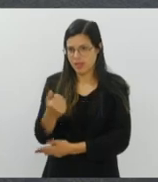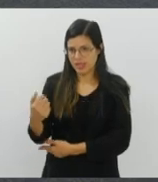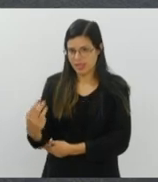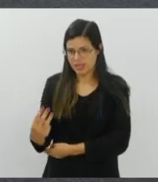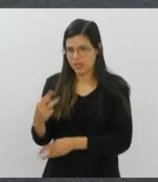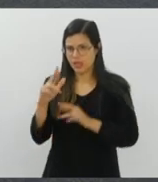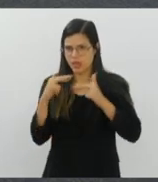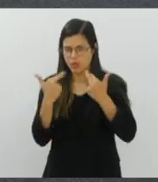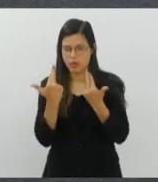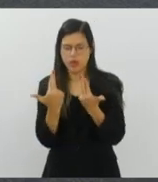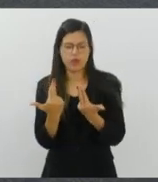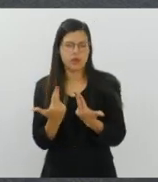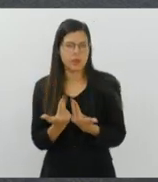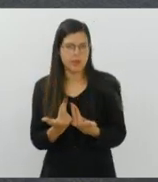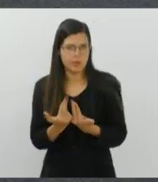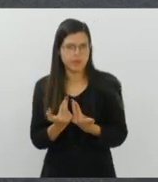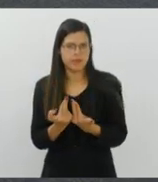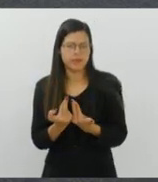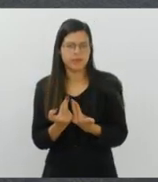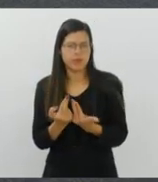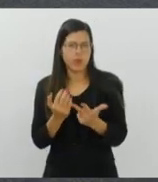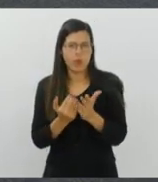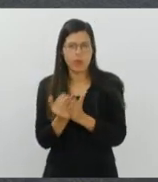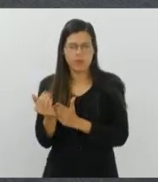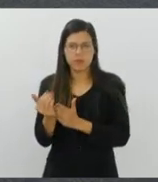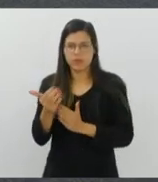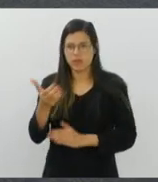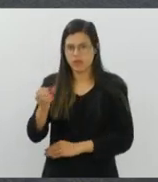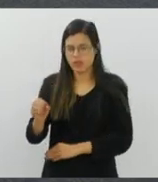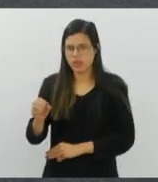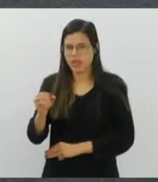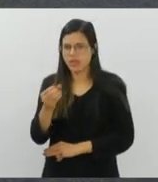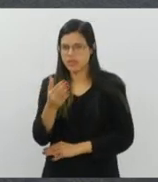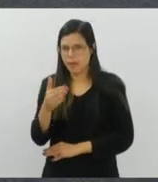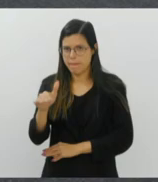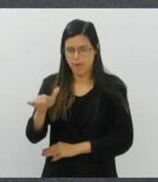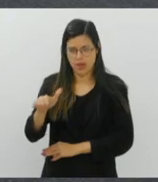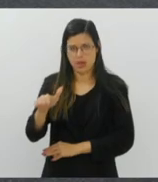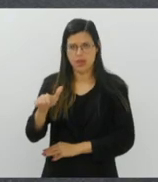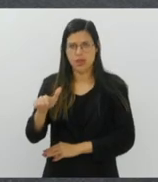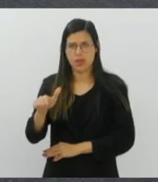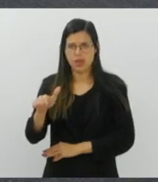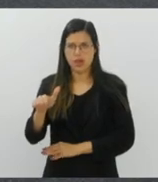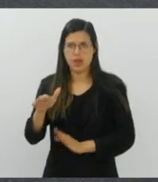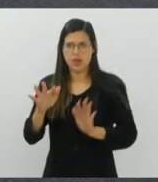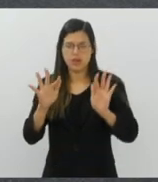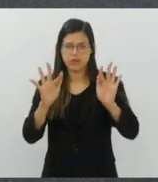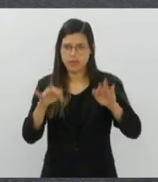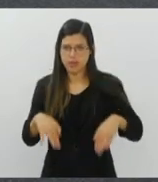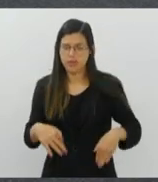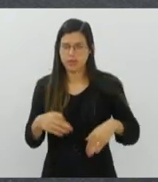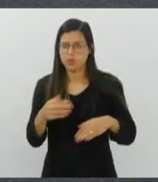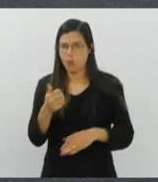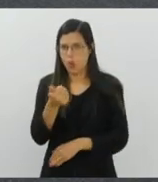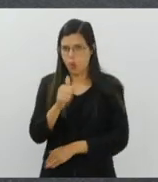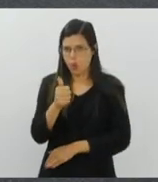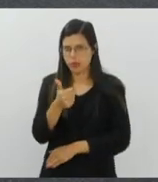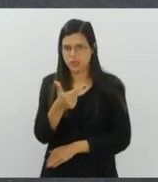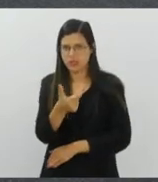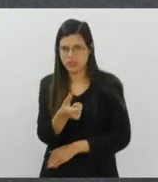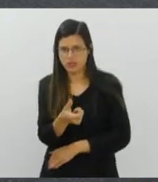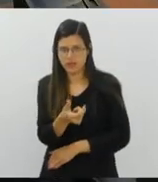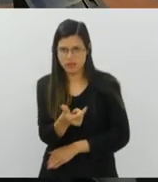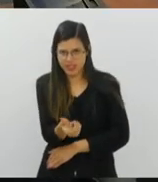13ª sessão extraordinária, que, iniciada às 10 horas e 30 minutos, foi encerrada às 11 horas e